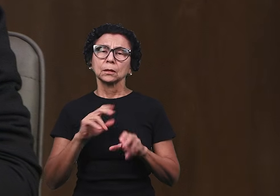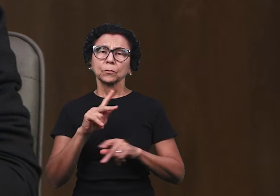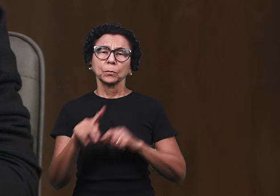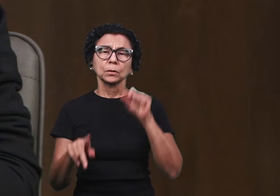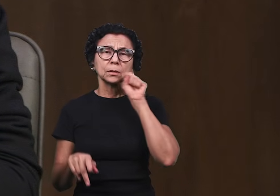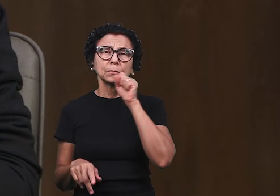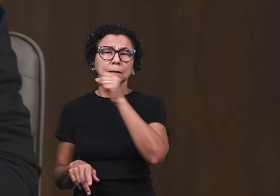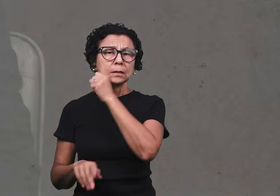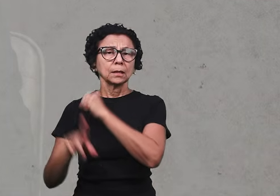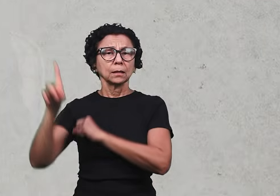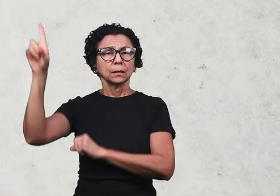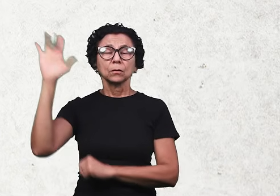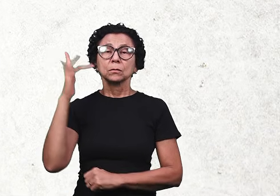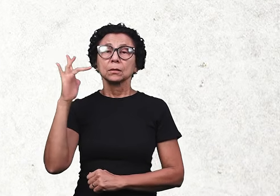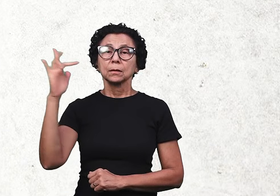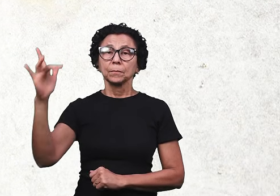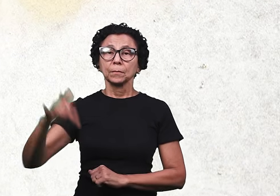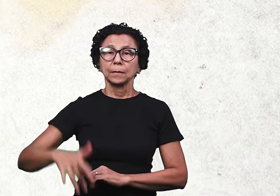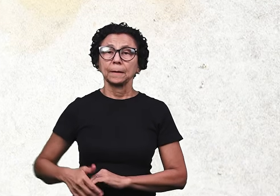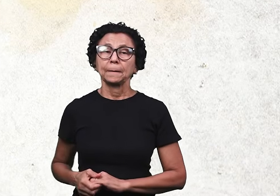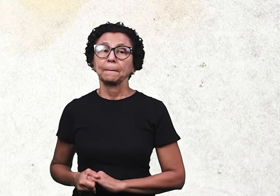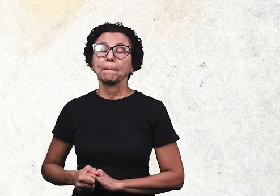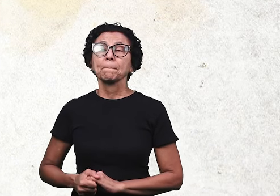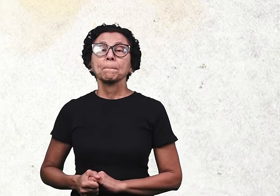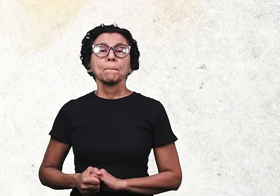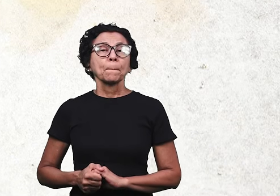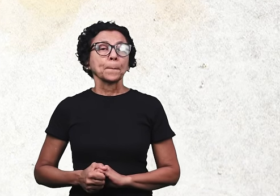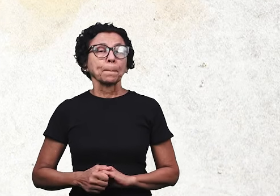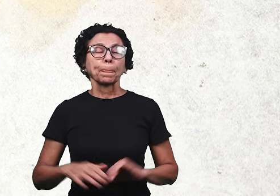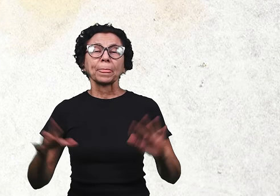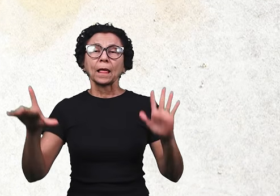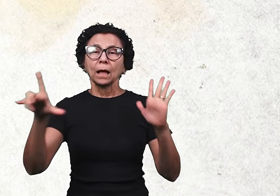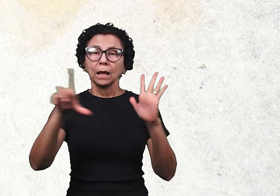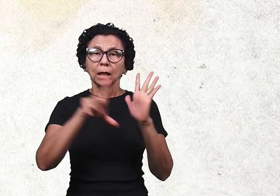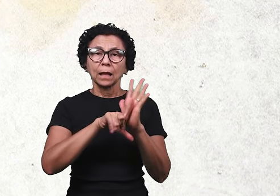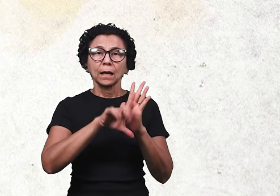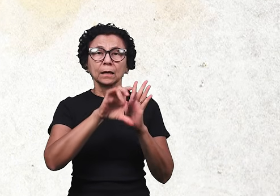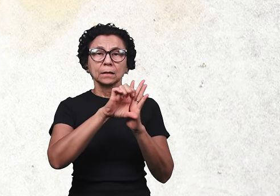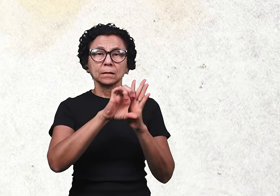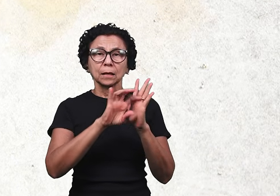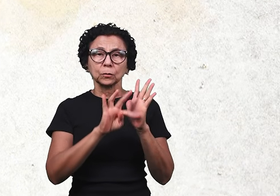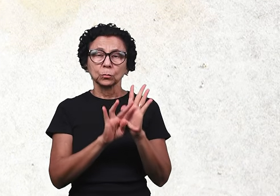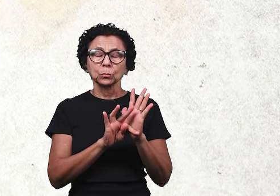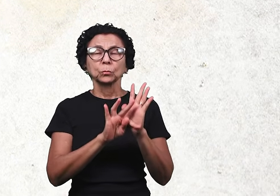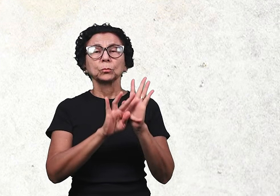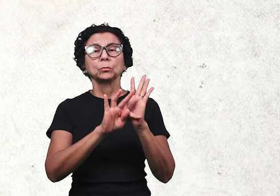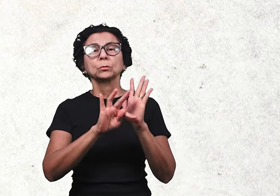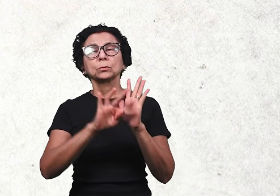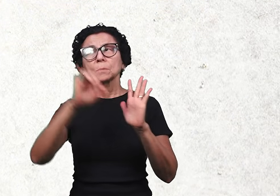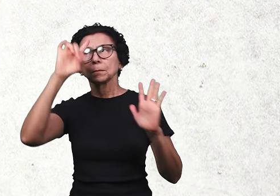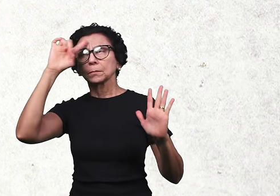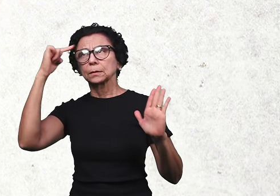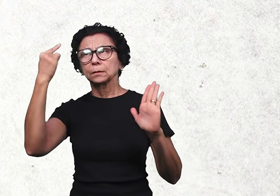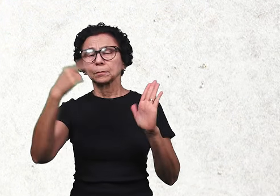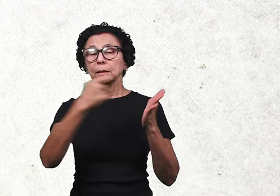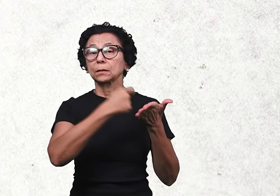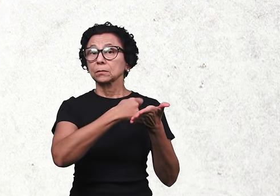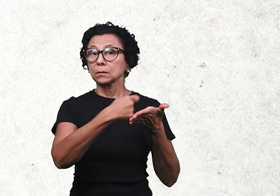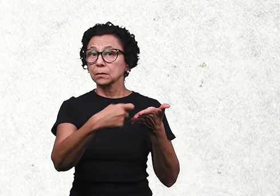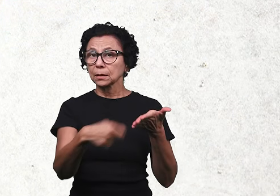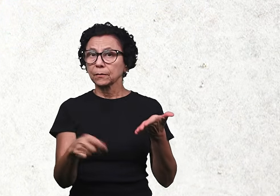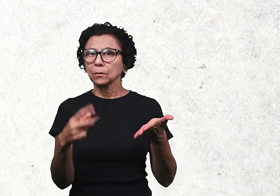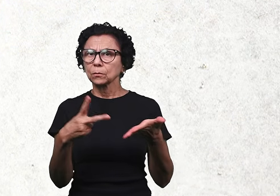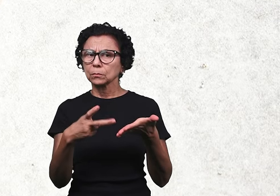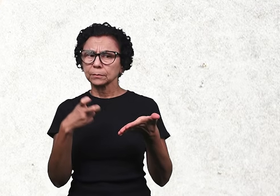Samaria, que fala assim, o 37, os estatutos e as ordenanças e a lei e o mandamento que vos escreveu